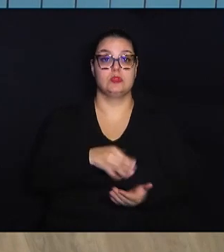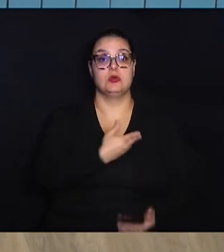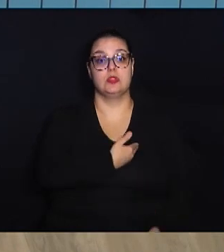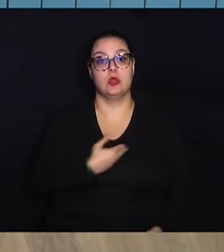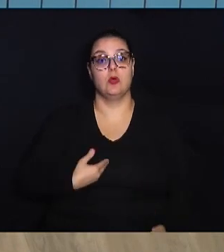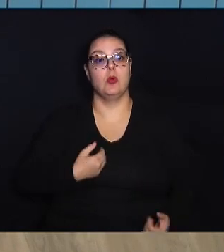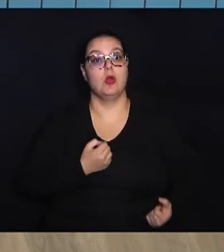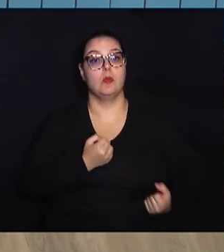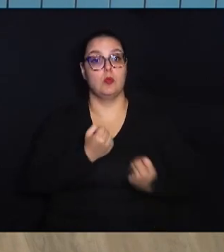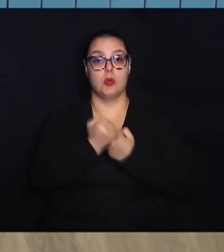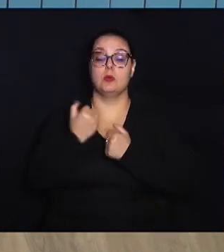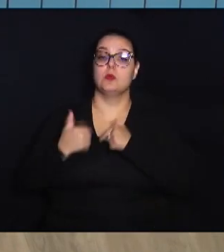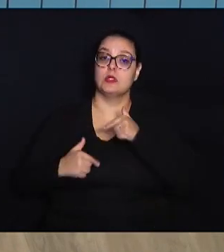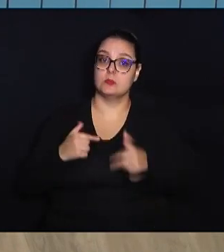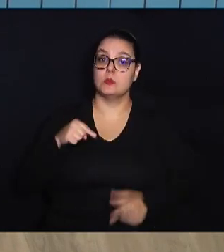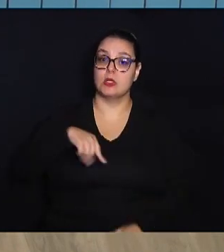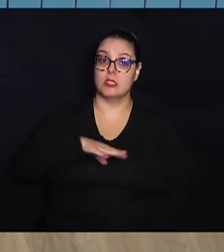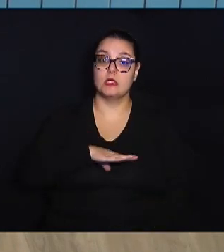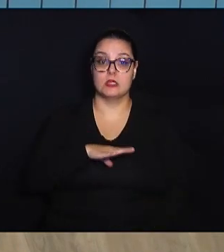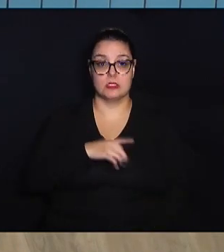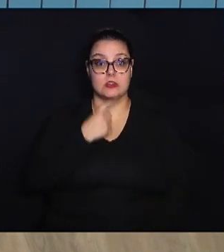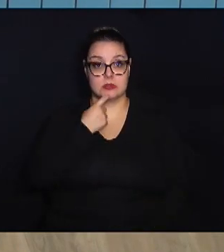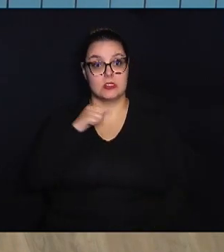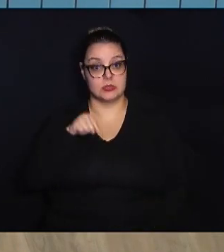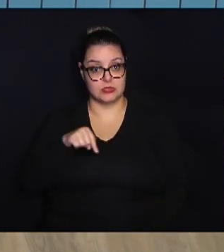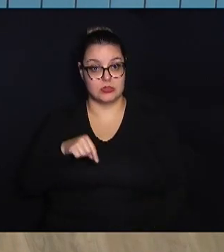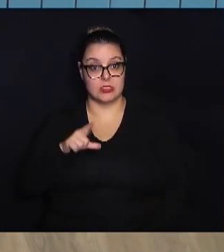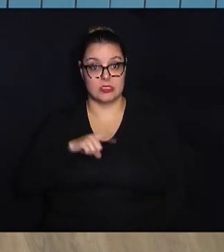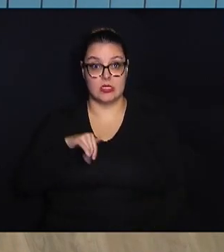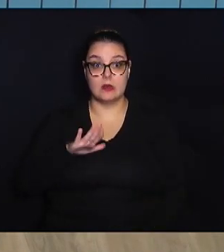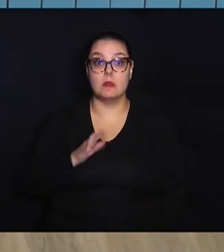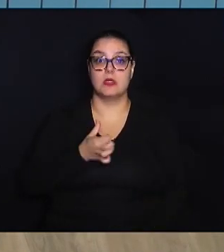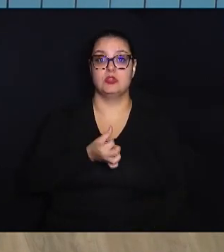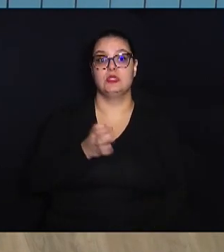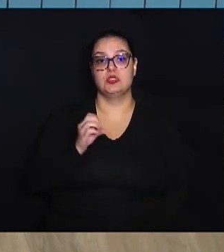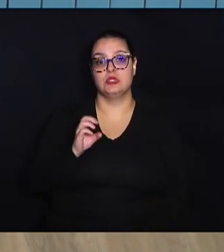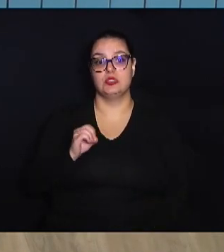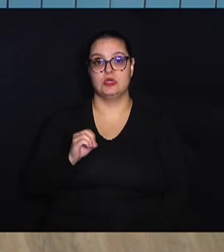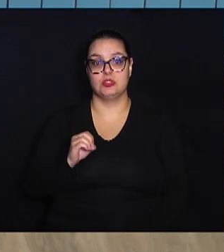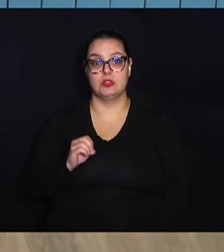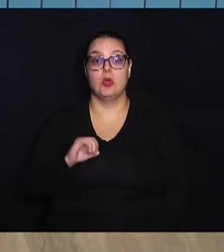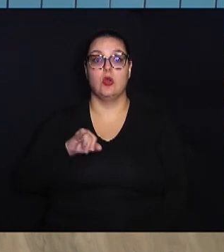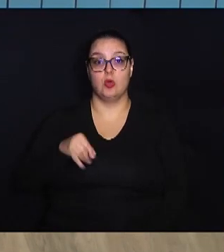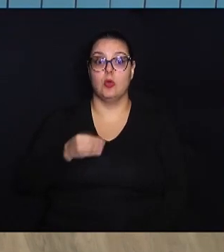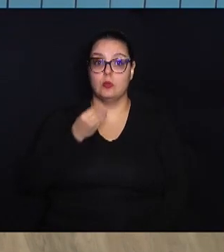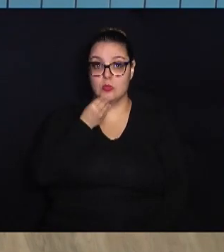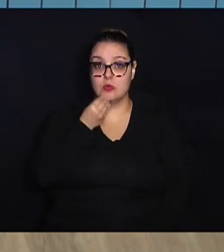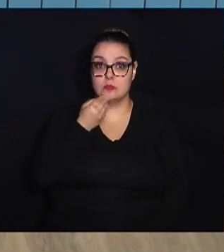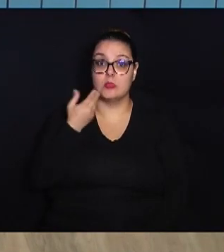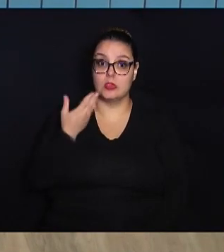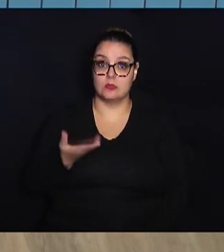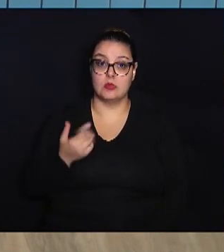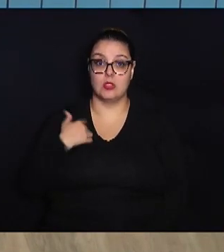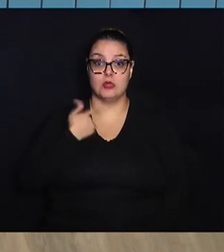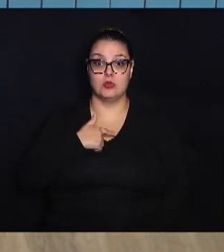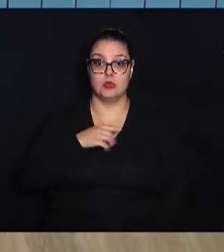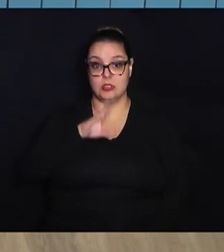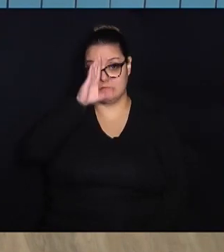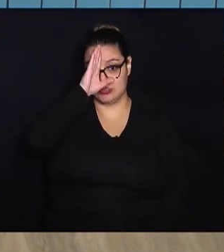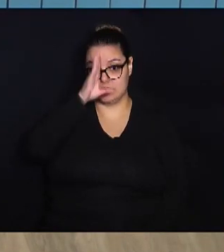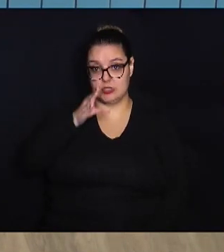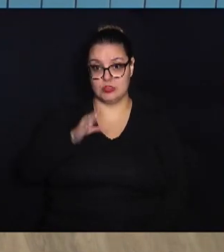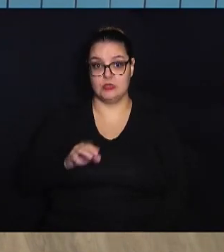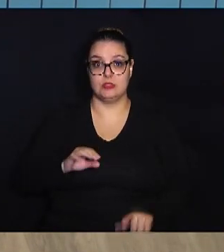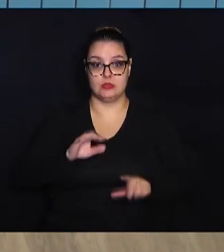Apoio ao Trabalhador aqui da nossa cidade que hoje tem mais de 600 oportunidades para isso nós vamos direto na nossa